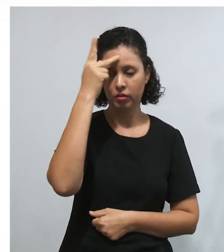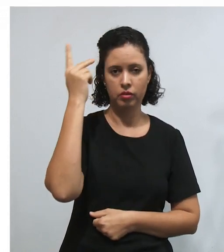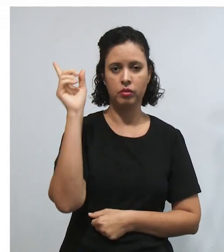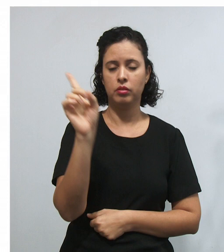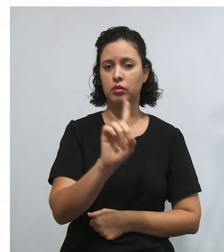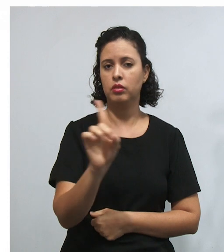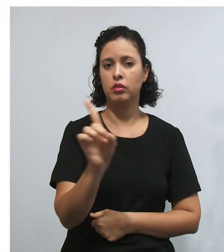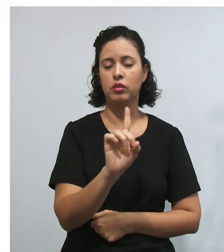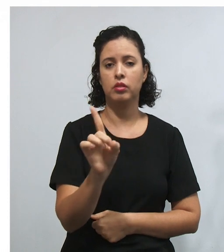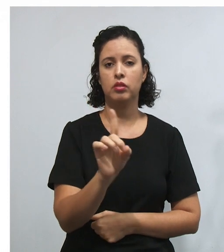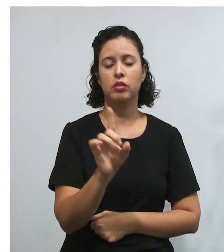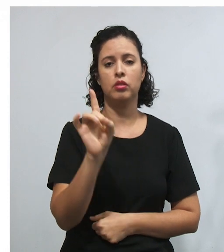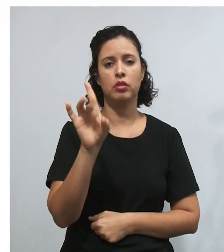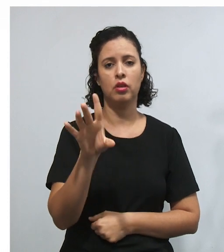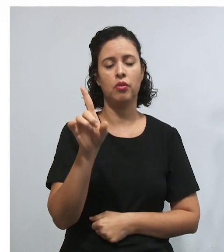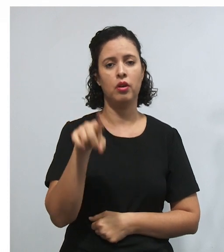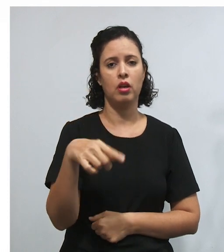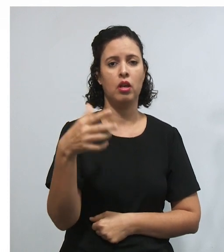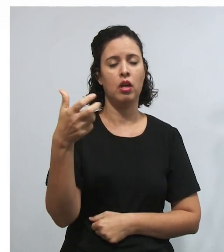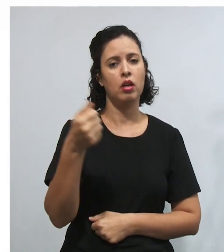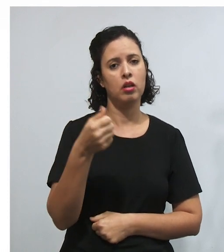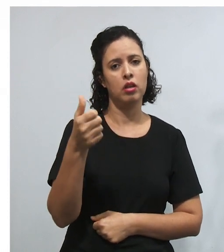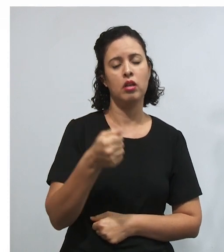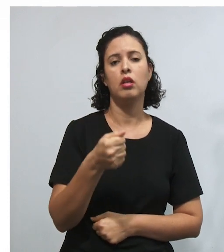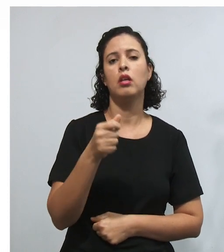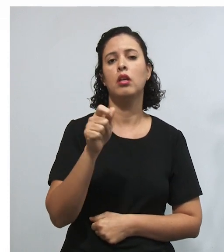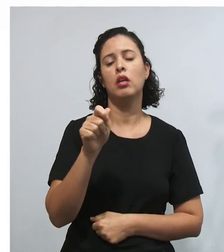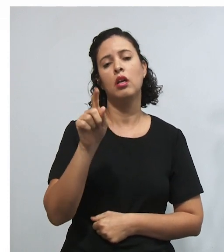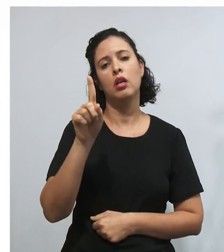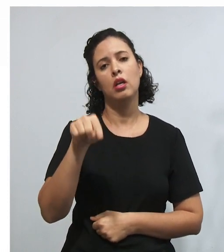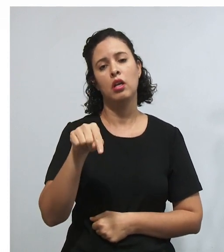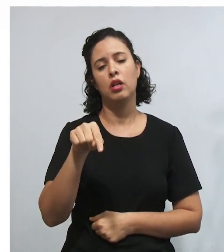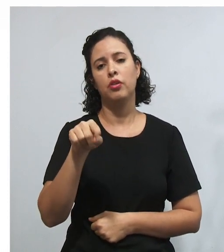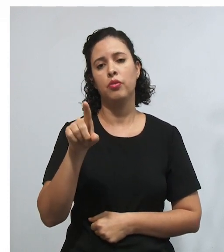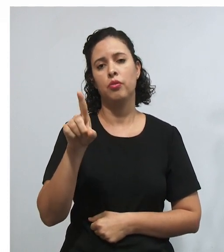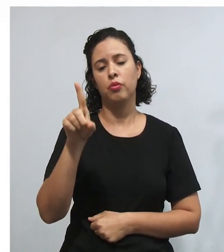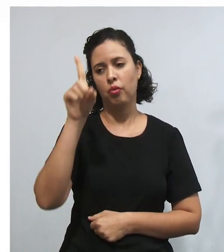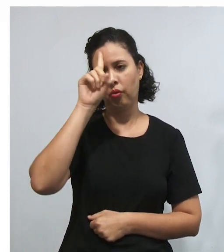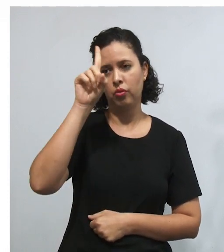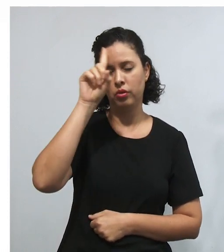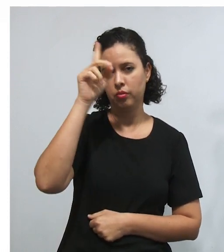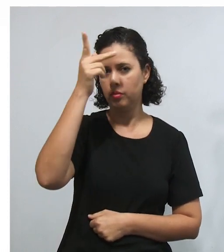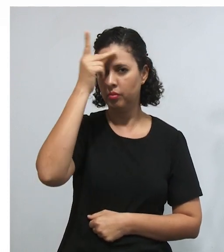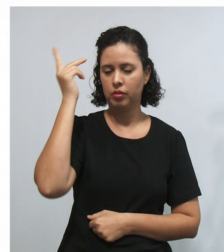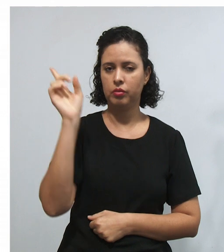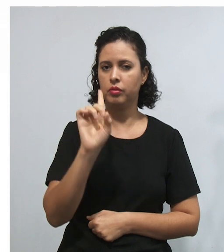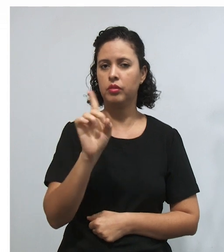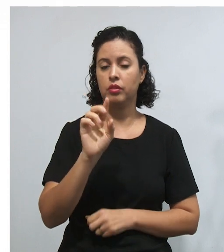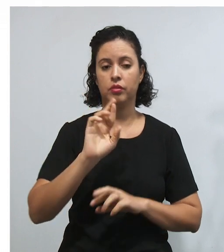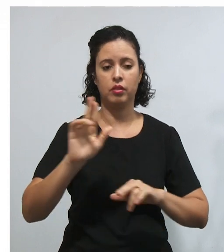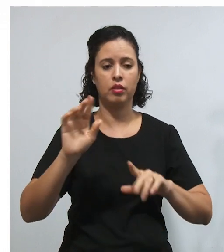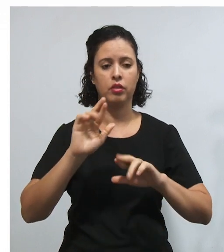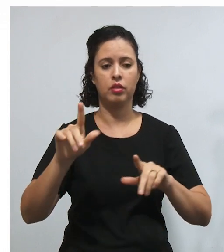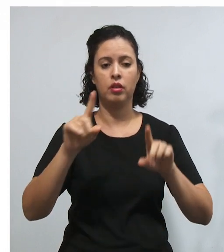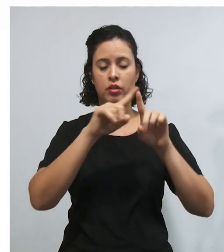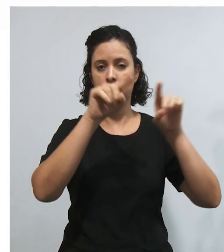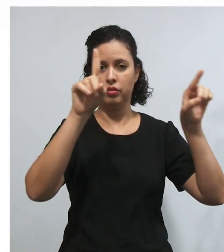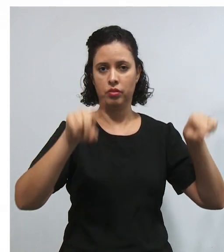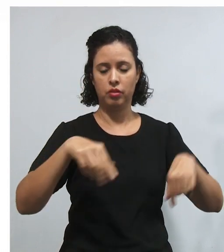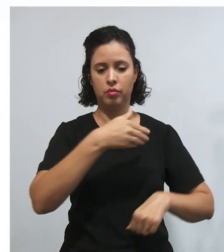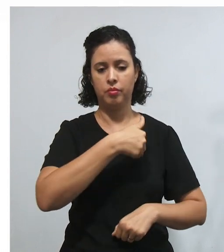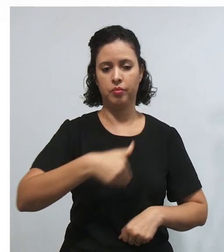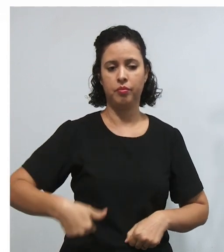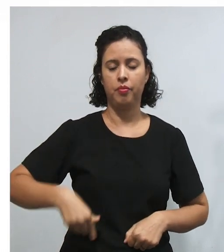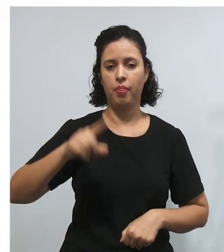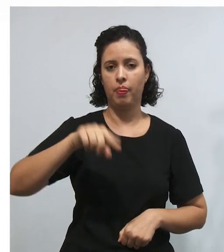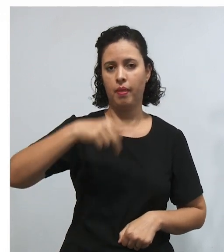tá? Não é a previdência ali que a gente vê lá no INSS todo dia, não, tá? Vamos lá. Servidores públicos